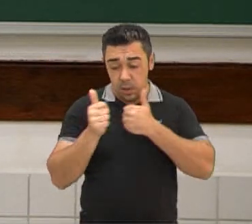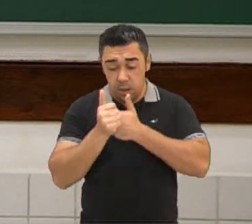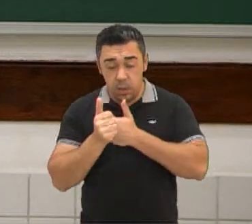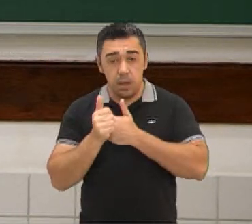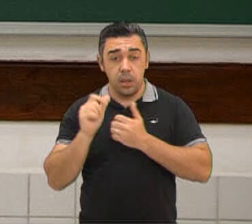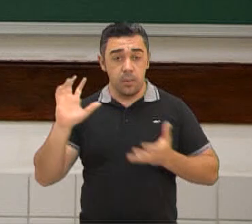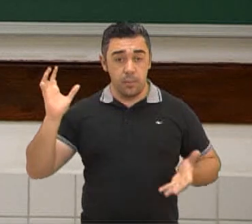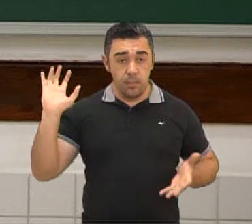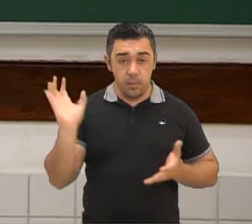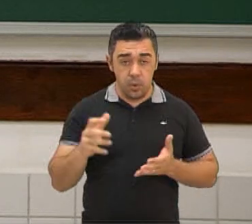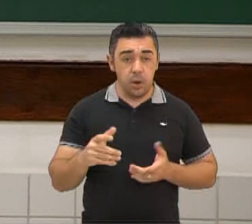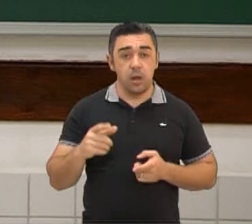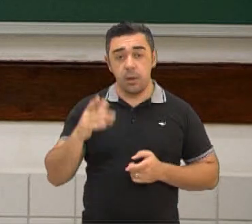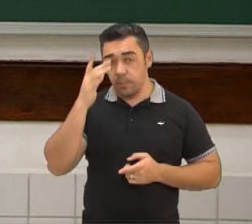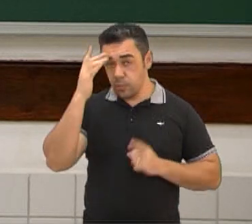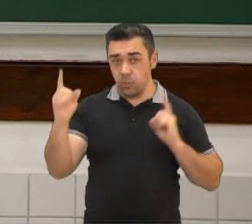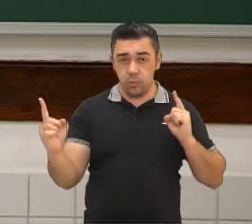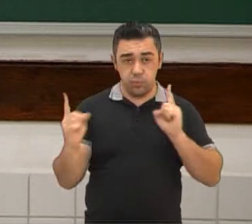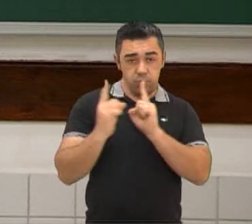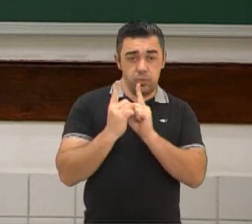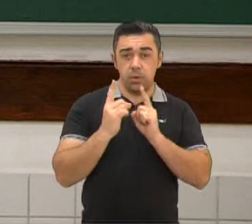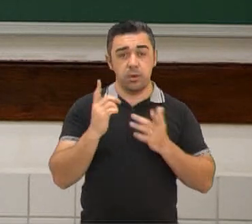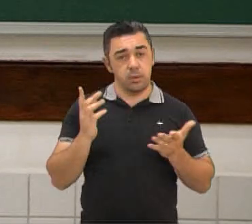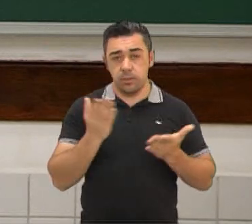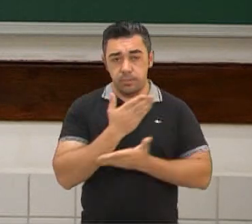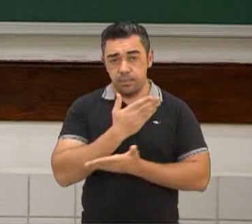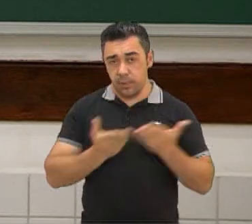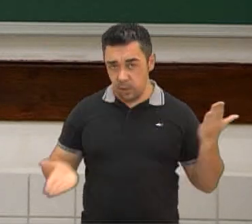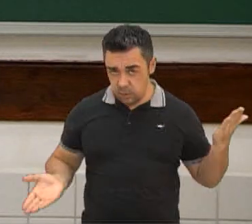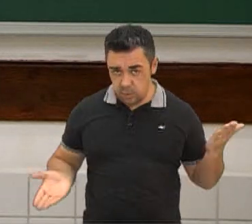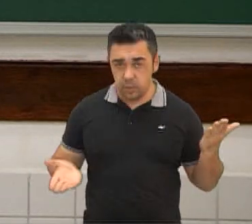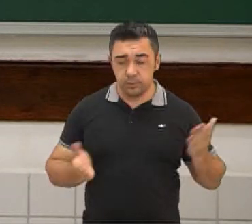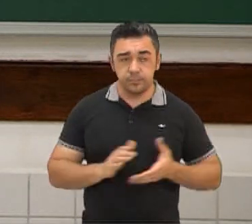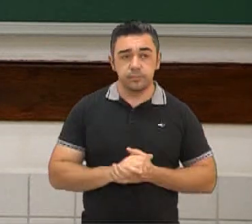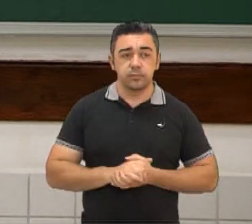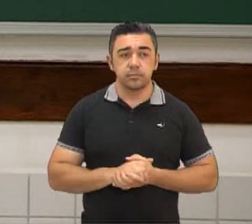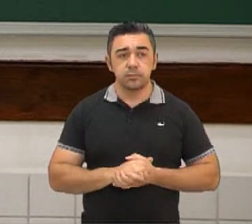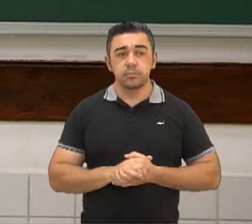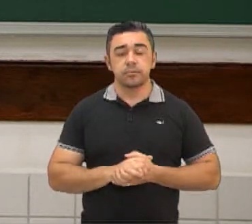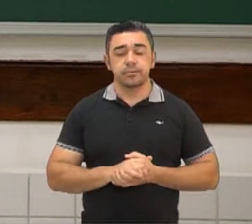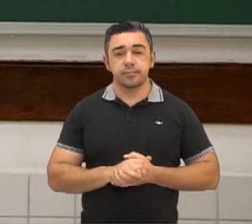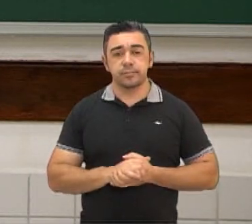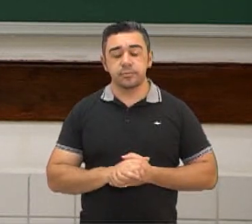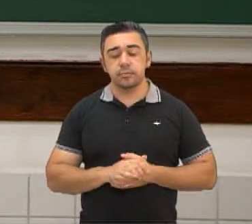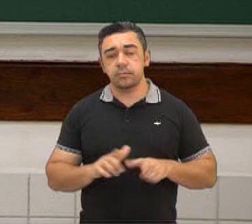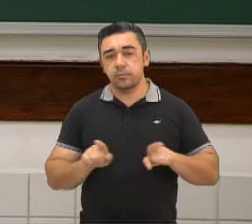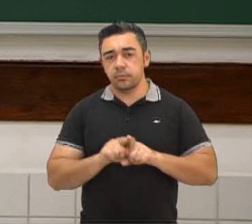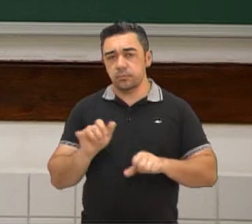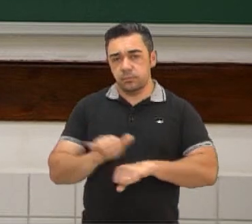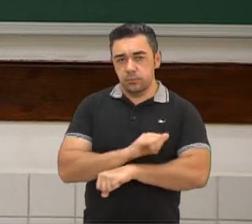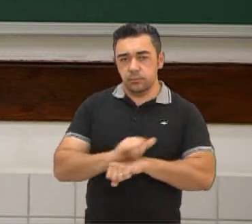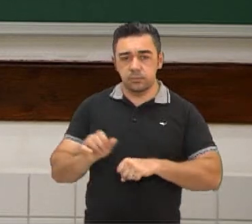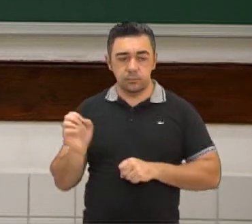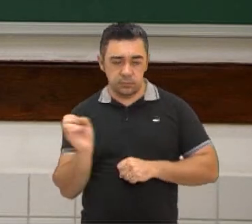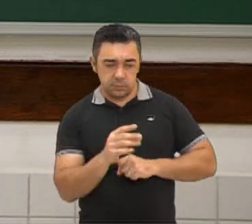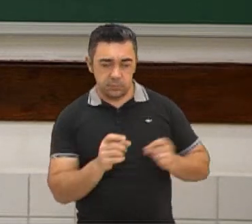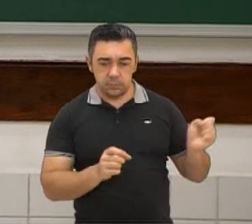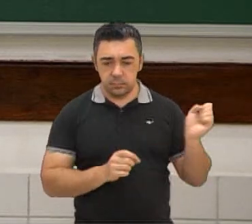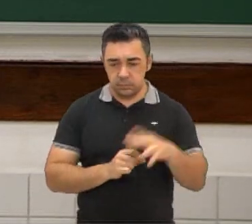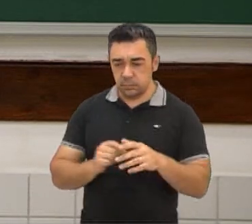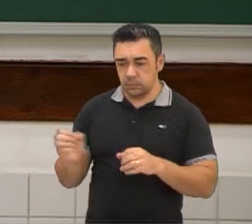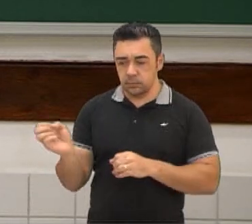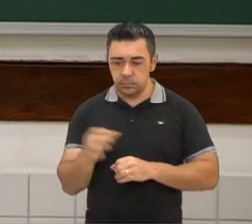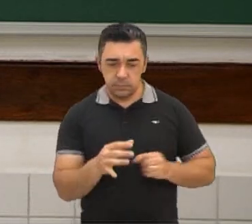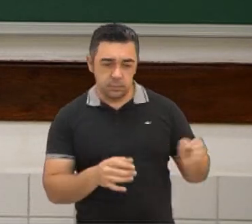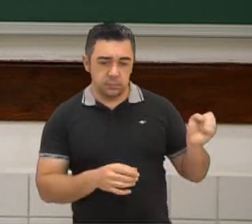adversário alcança e continua a jogada, tá? E boas estratégias de jogo, porque né,